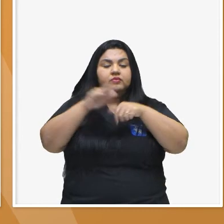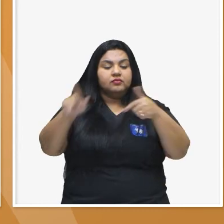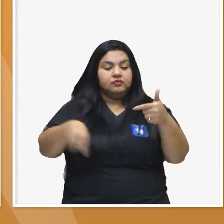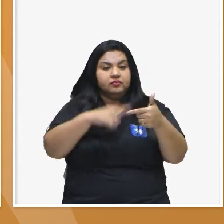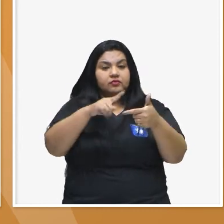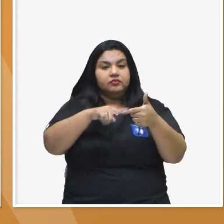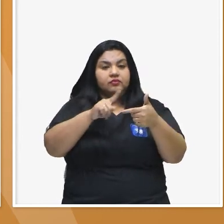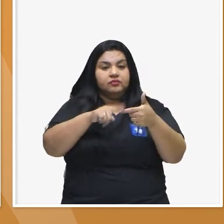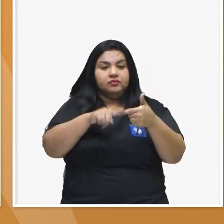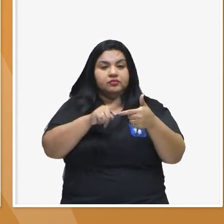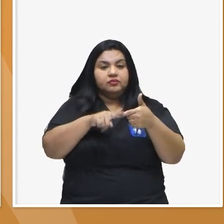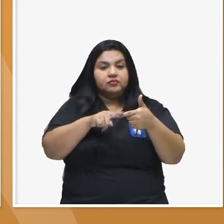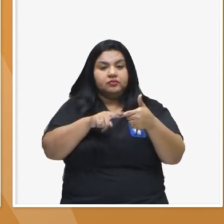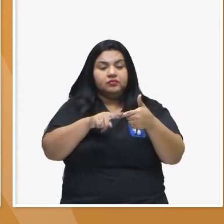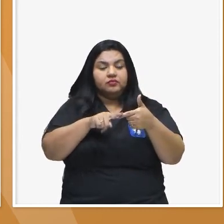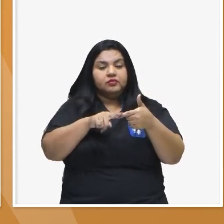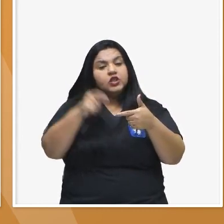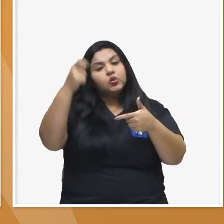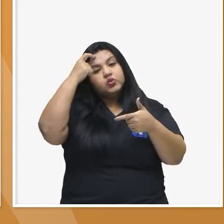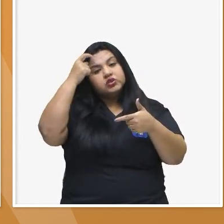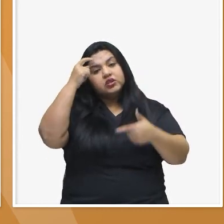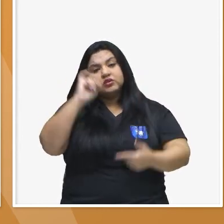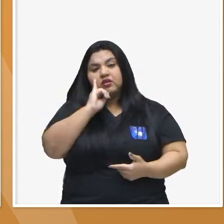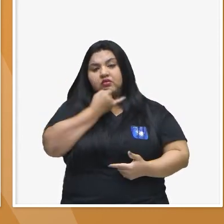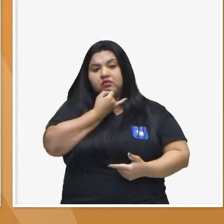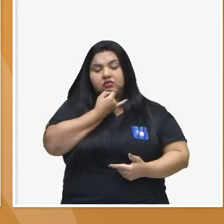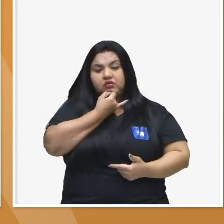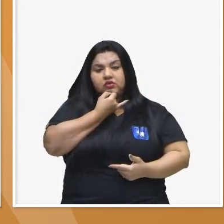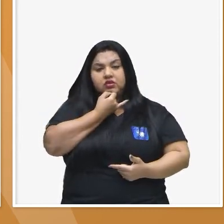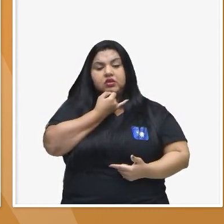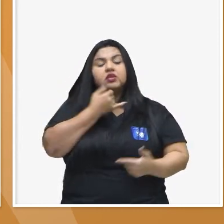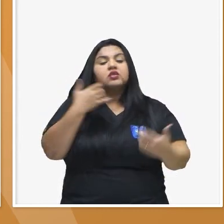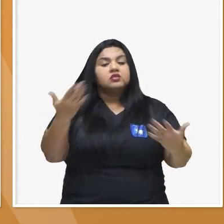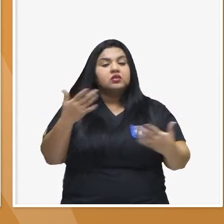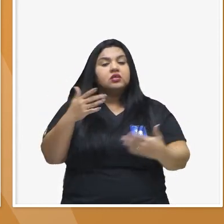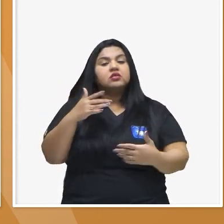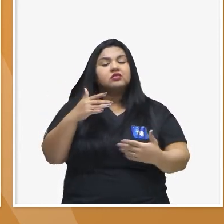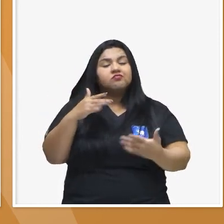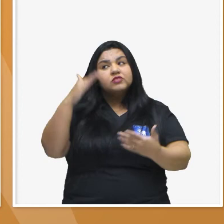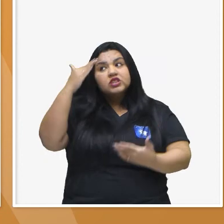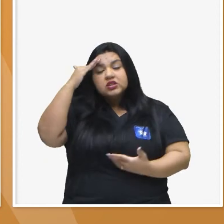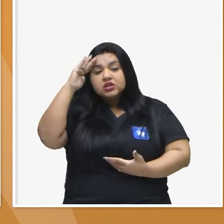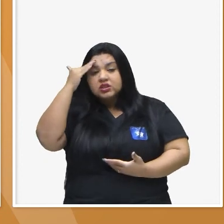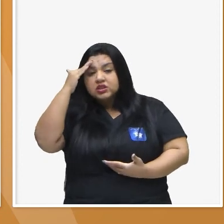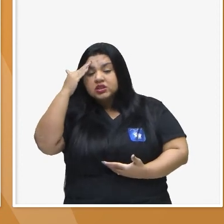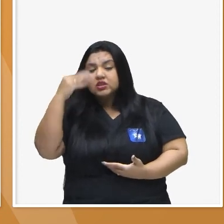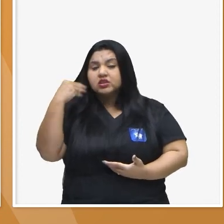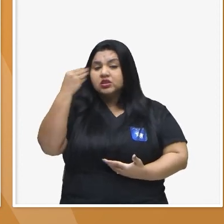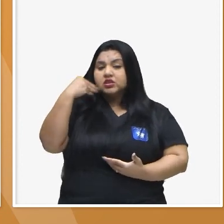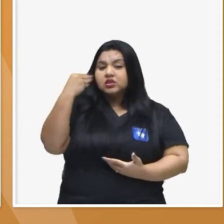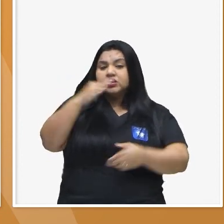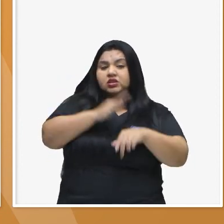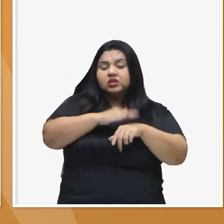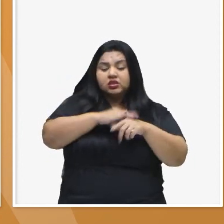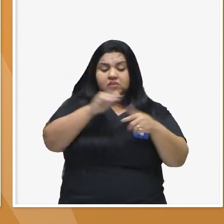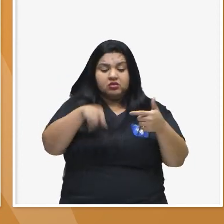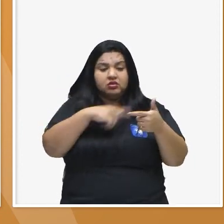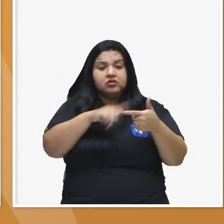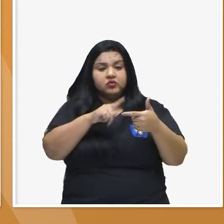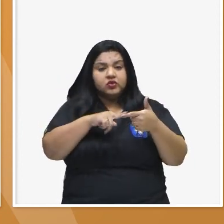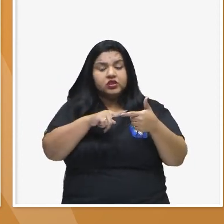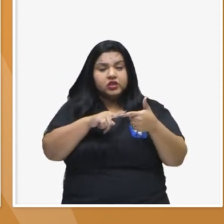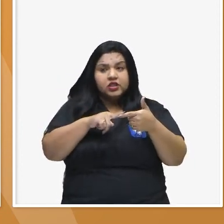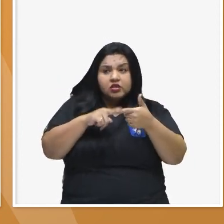o segundo estágio, que é a consciência infeliz. É nessa interpretação, é nessa experiência que você chega a um